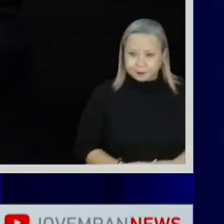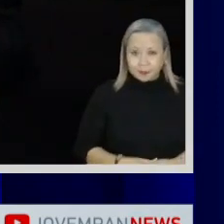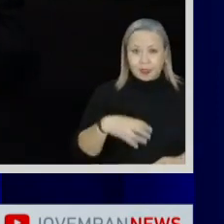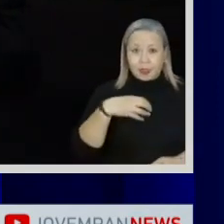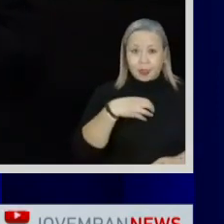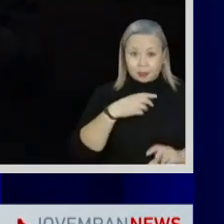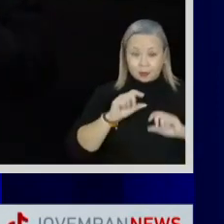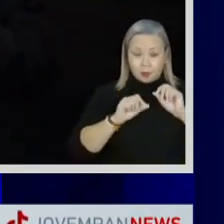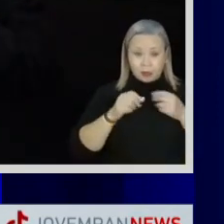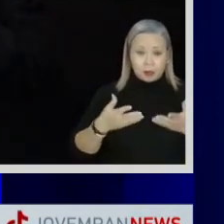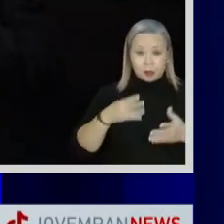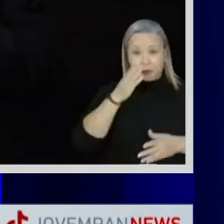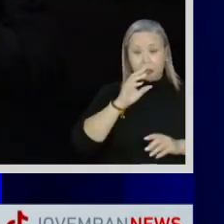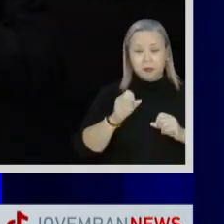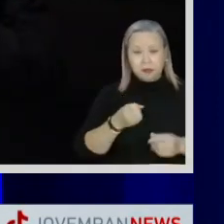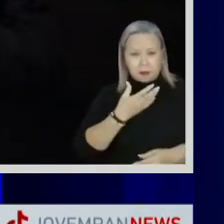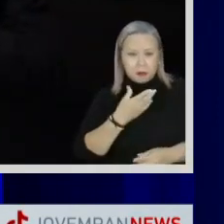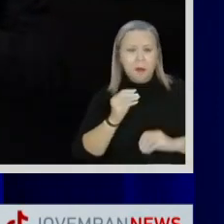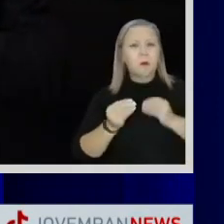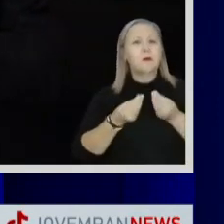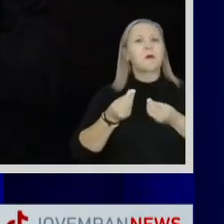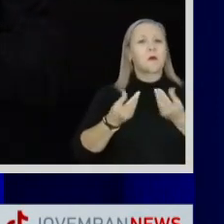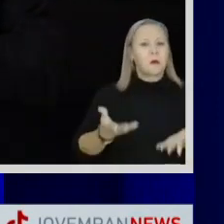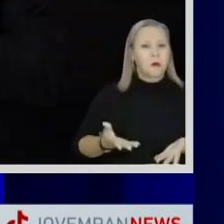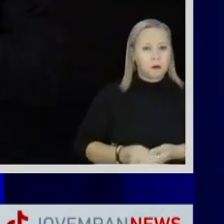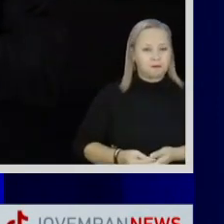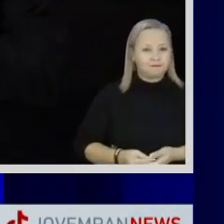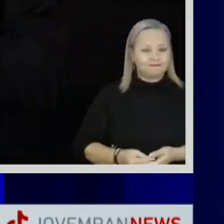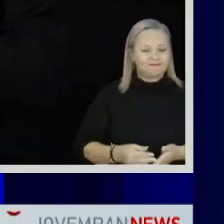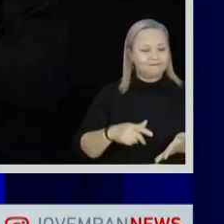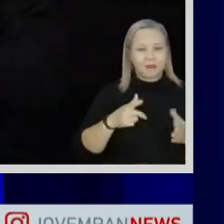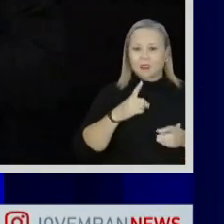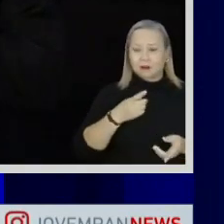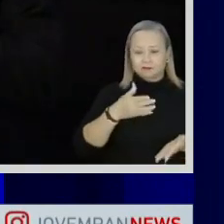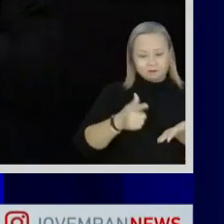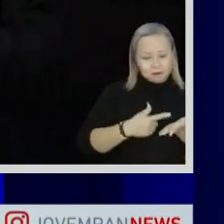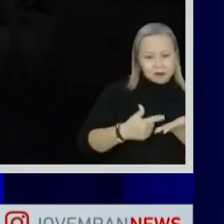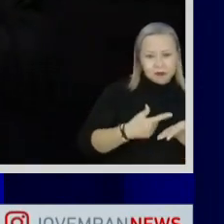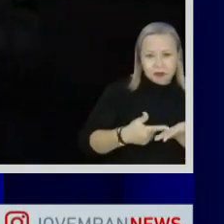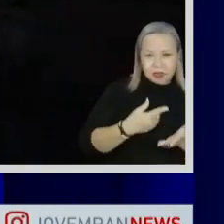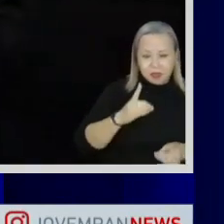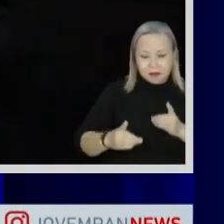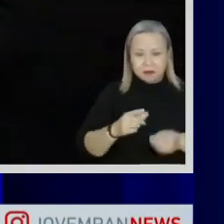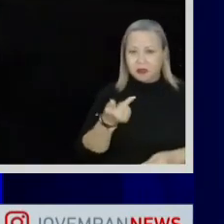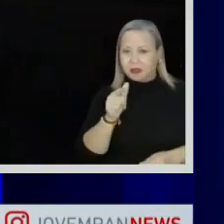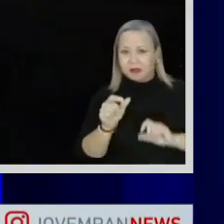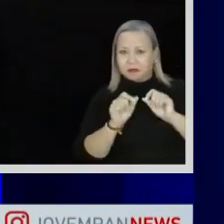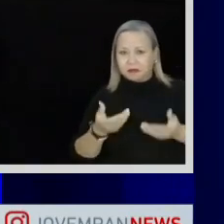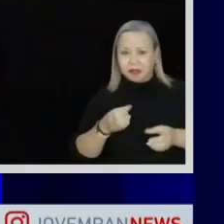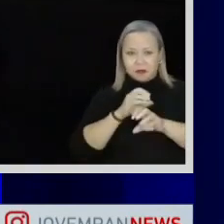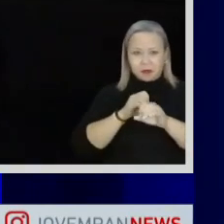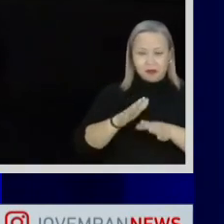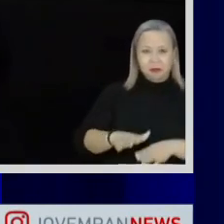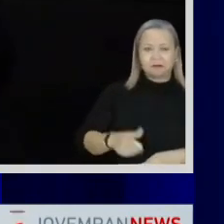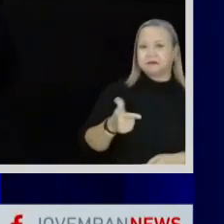é uma grande falácia. Ali está todo mundo querendo, nos bastidores, um subir em cima do cargo do outro. Ó, Marco Antônio, eu tenho